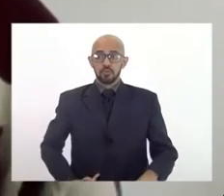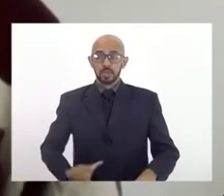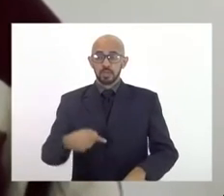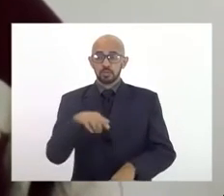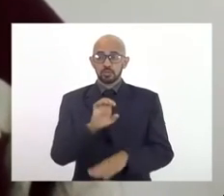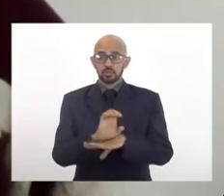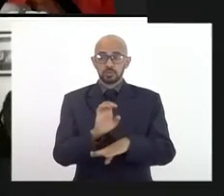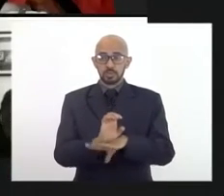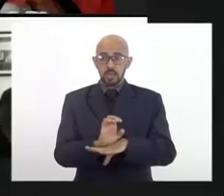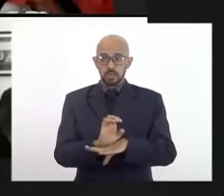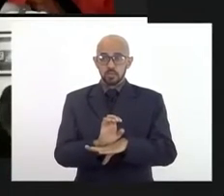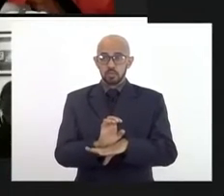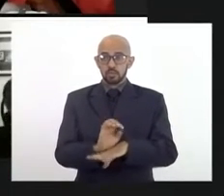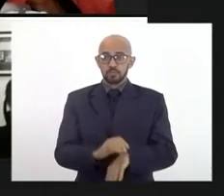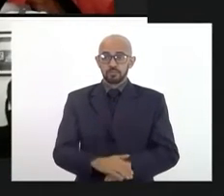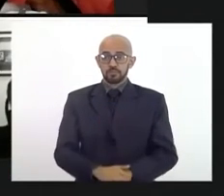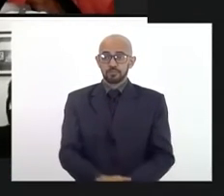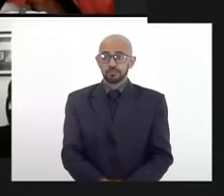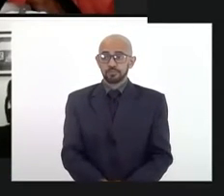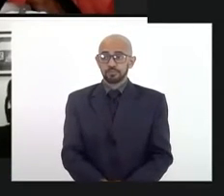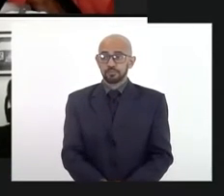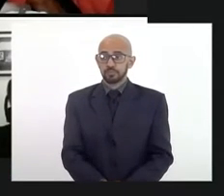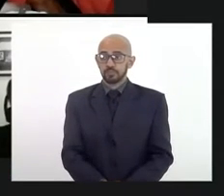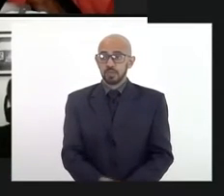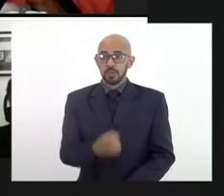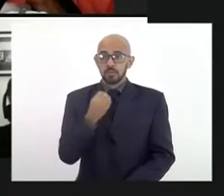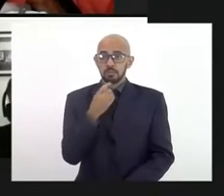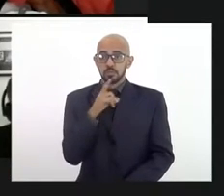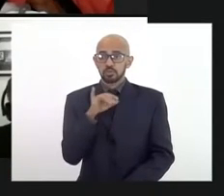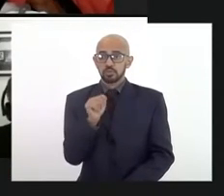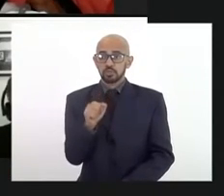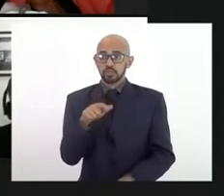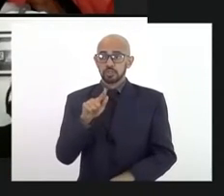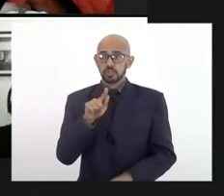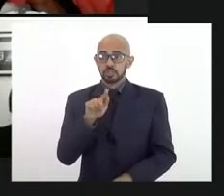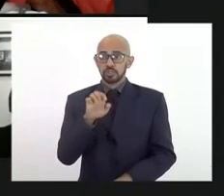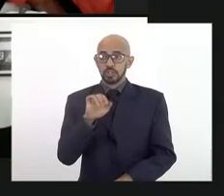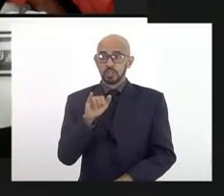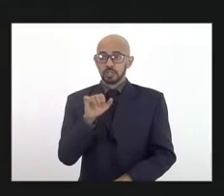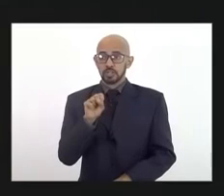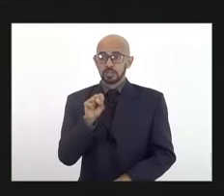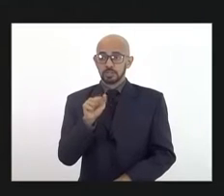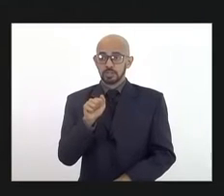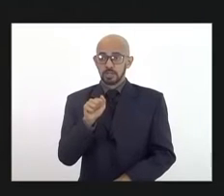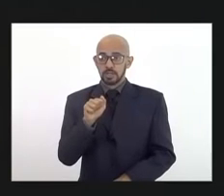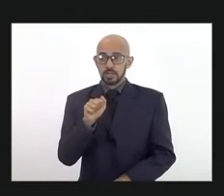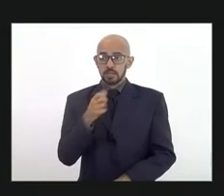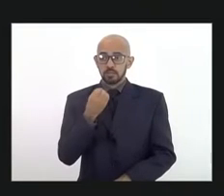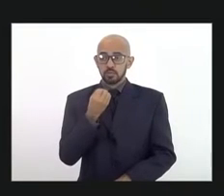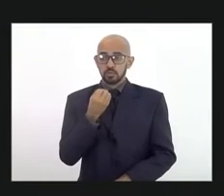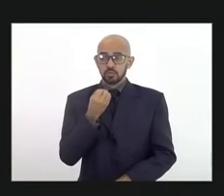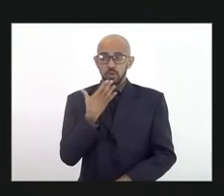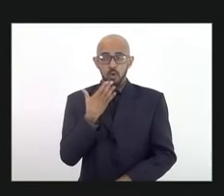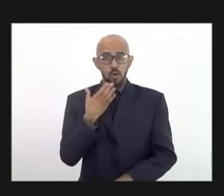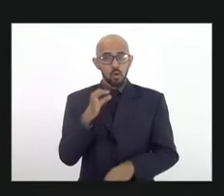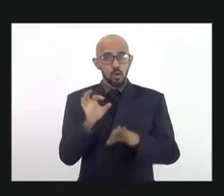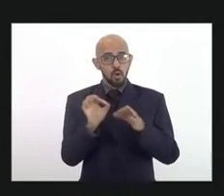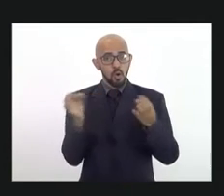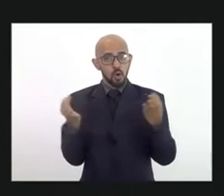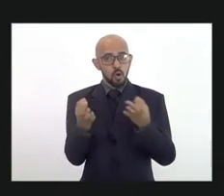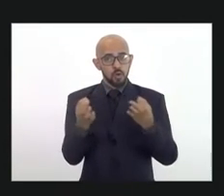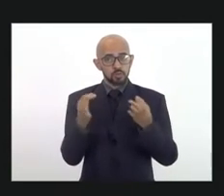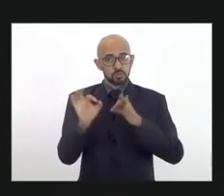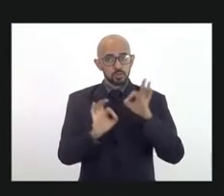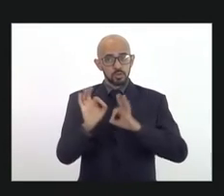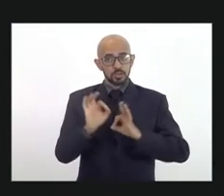João Leal. Bom dia, Geisa. Parabéns mais uma vez pela iniciativa e primorosa organização. Você